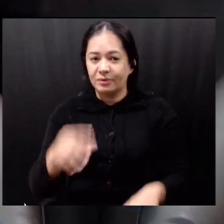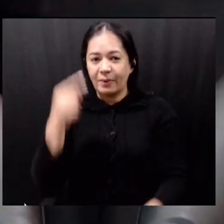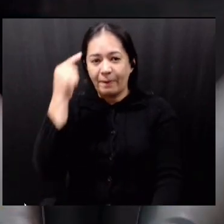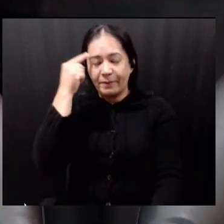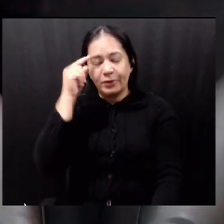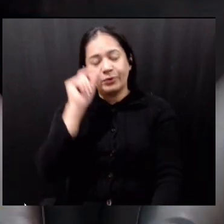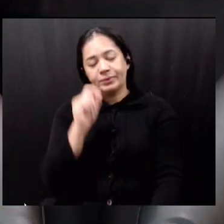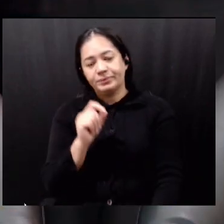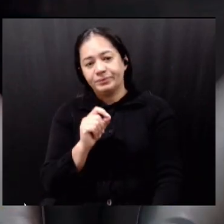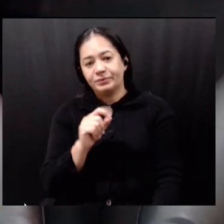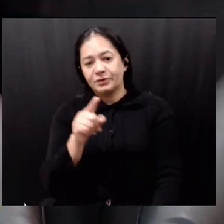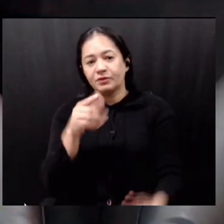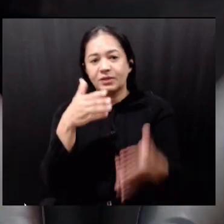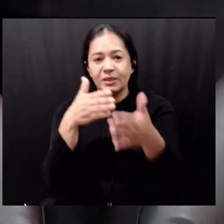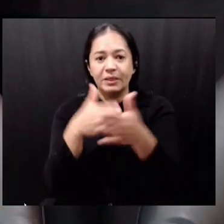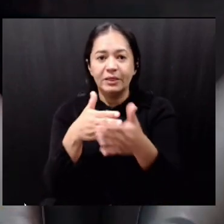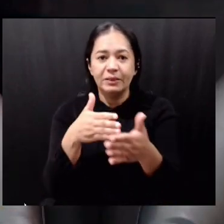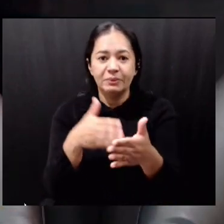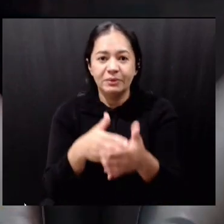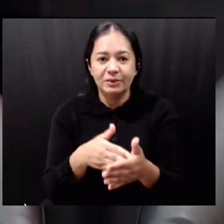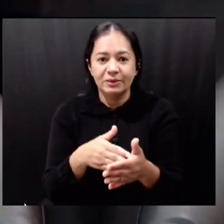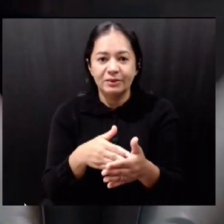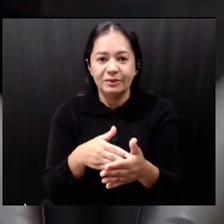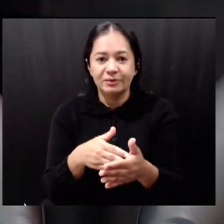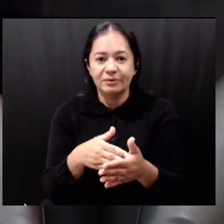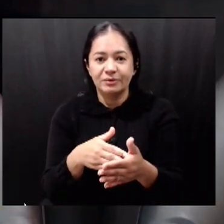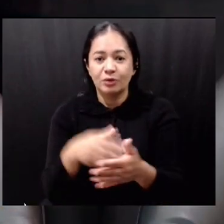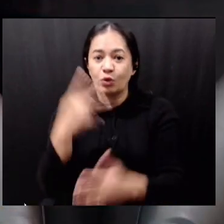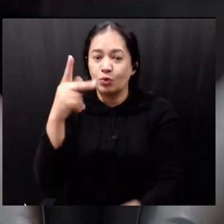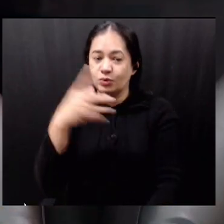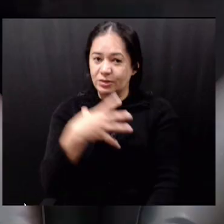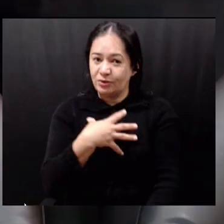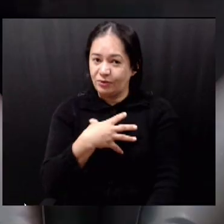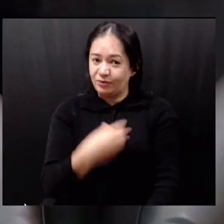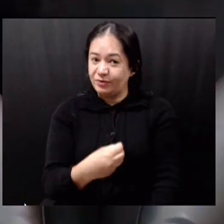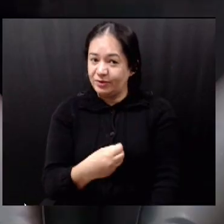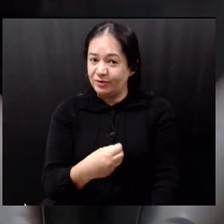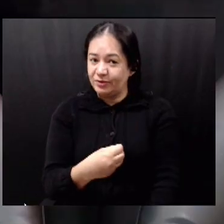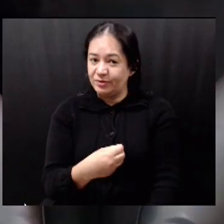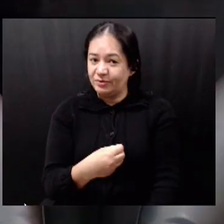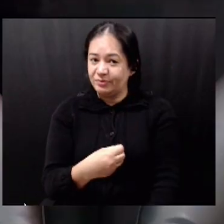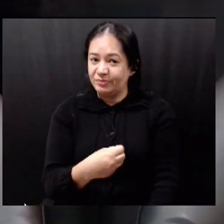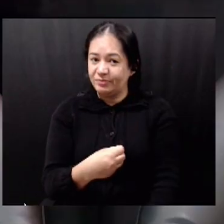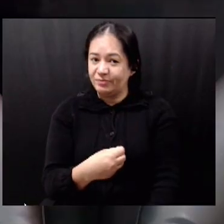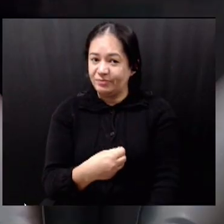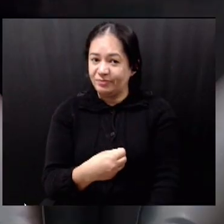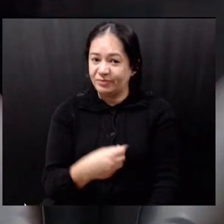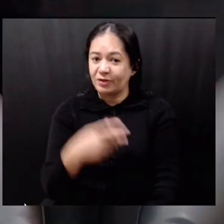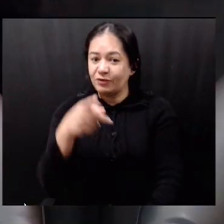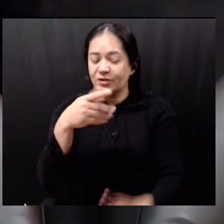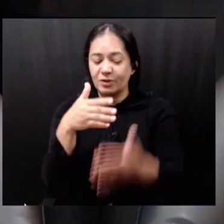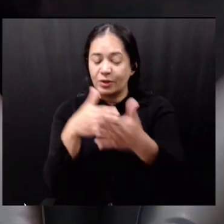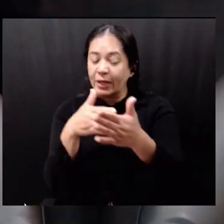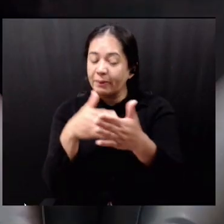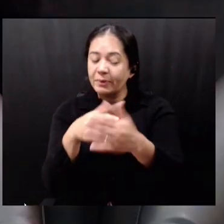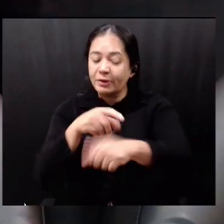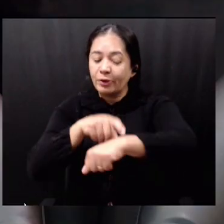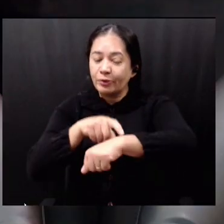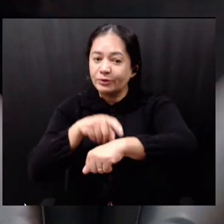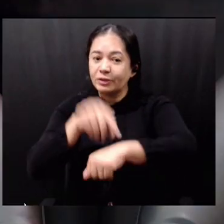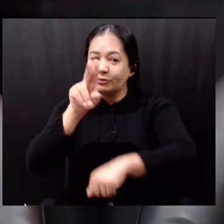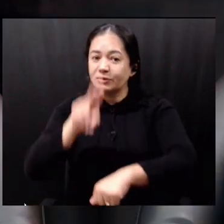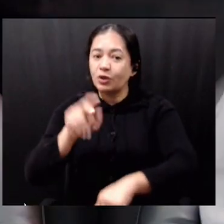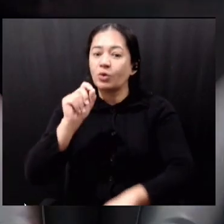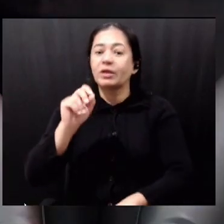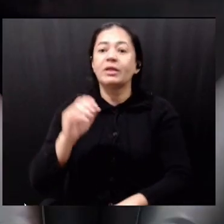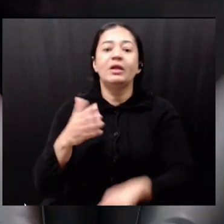limita ali o seu filho. Você coloca ali no celular que ele tem, você limita o tempo que ele vai usar, o que ele vai acessar. Aí